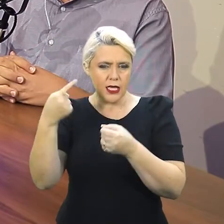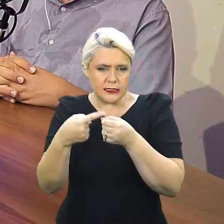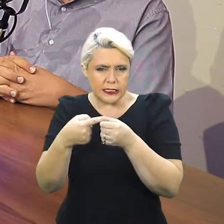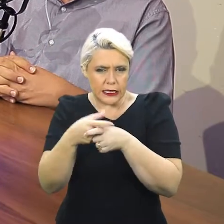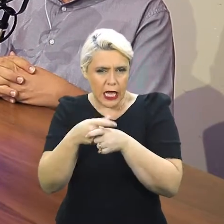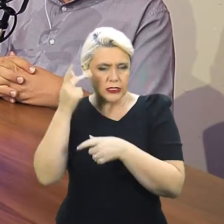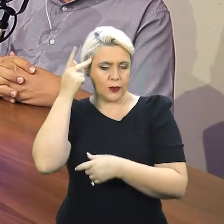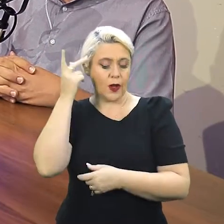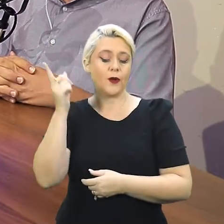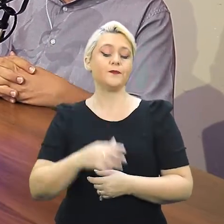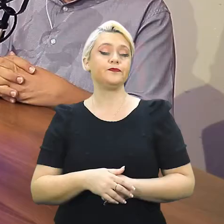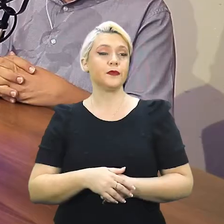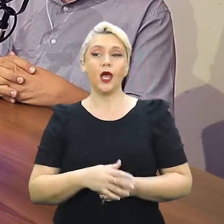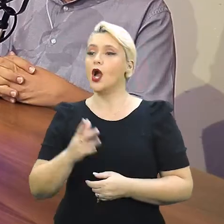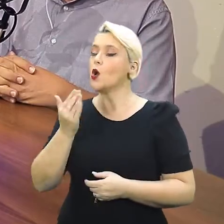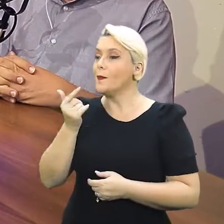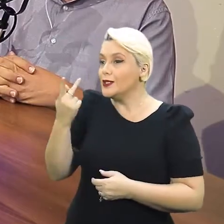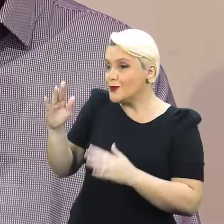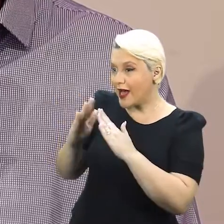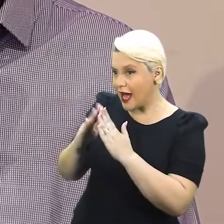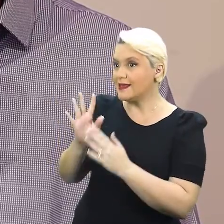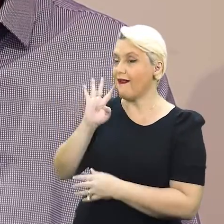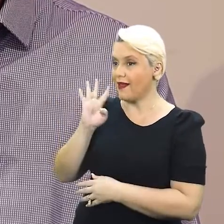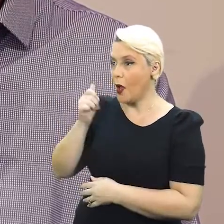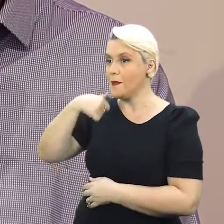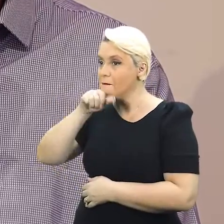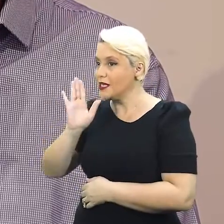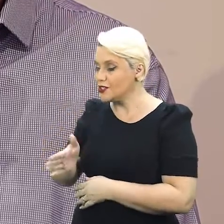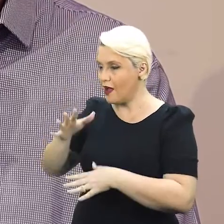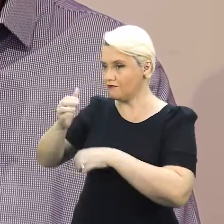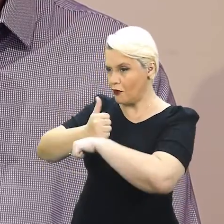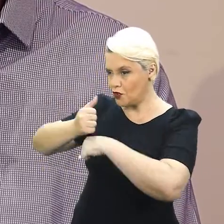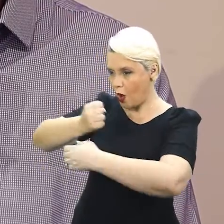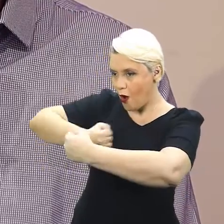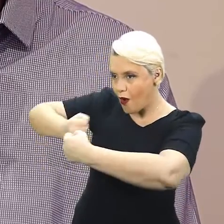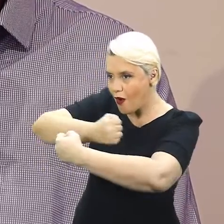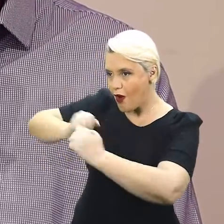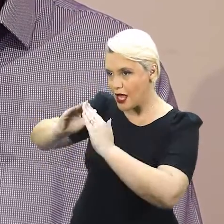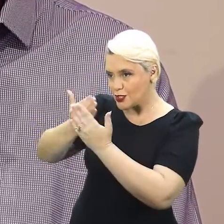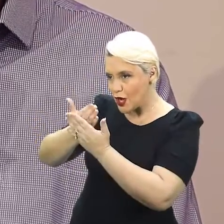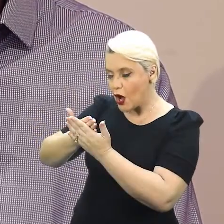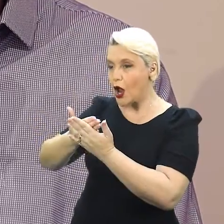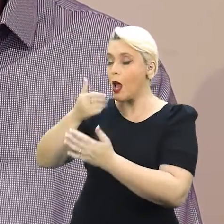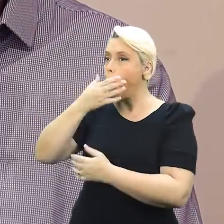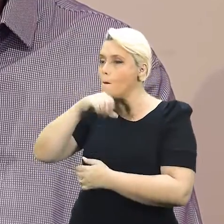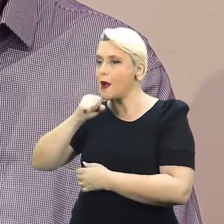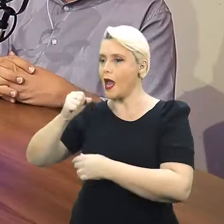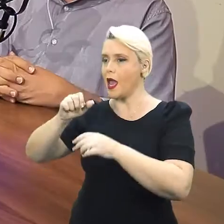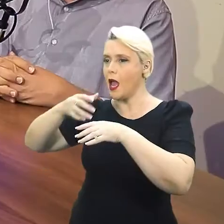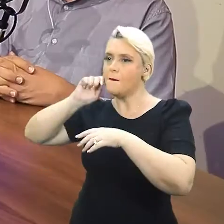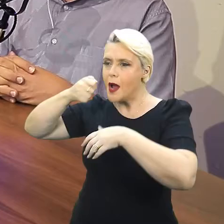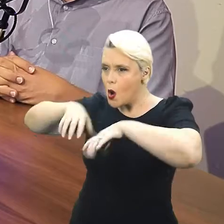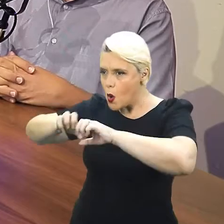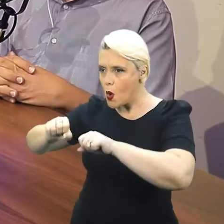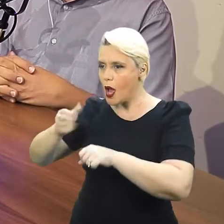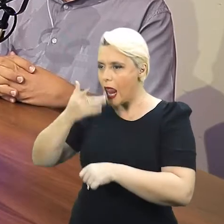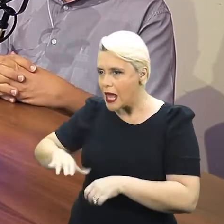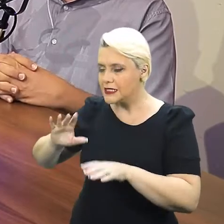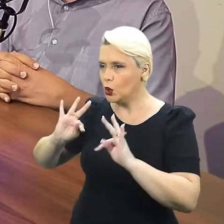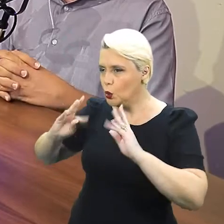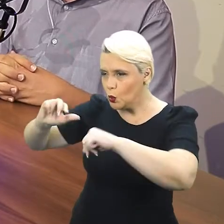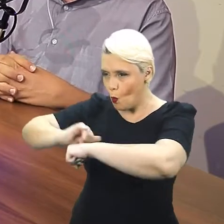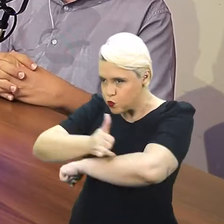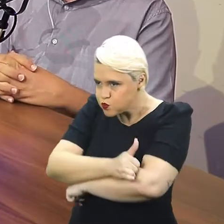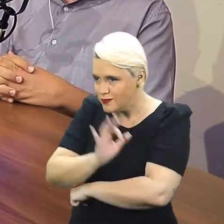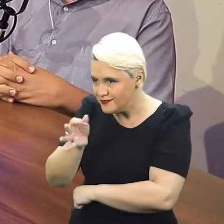Comida na sua casa, então, era bacana. Mamãe merendeira, papai padeiro e as crianças gordinhas. Não só